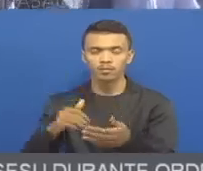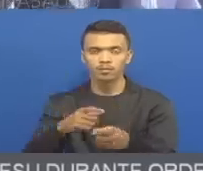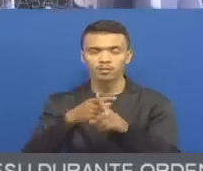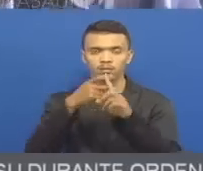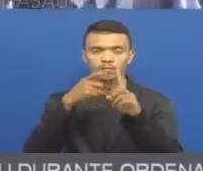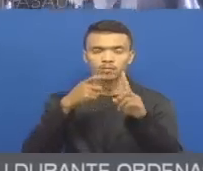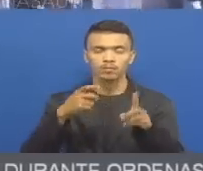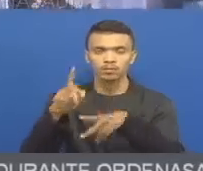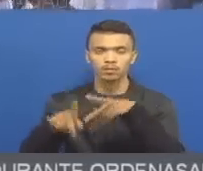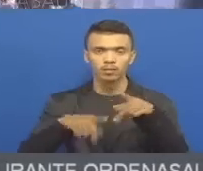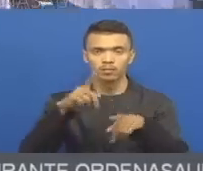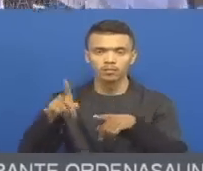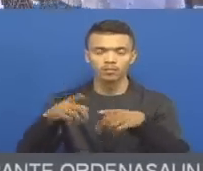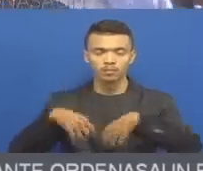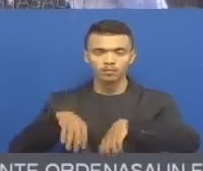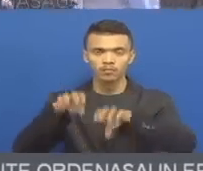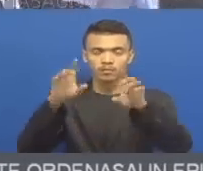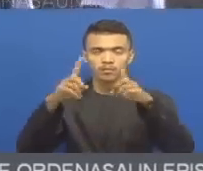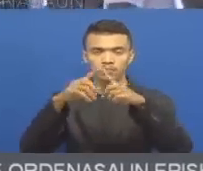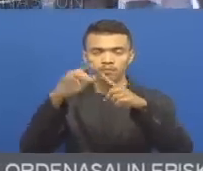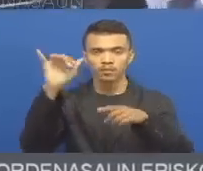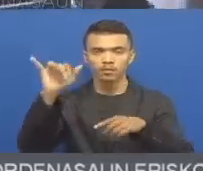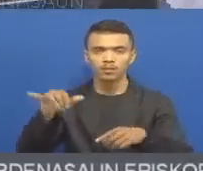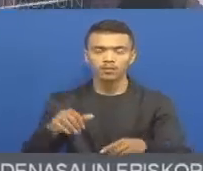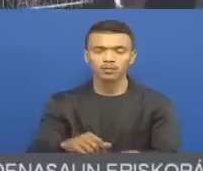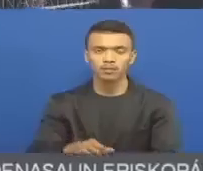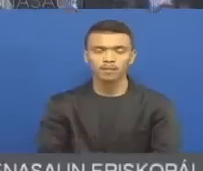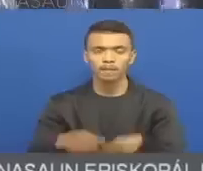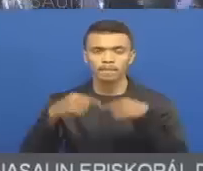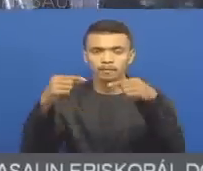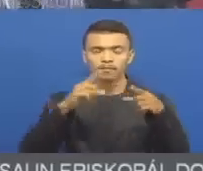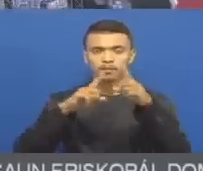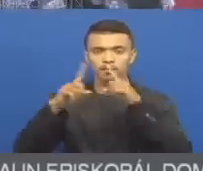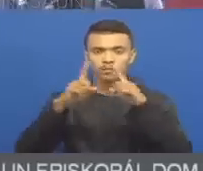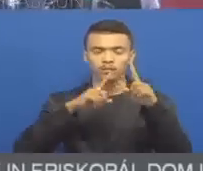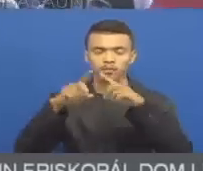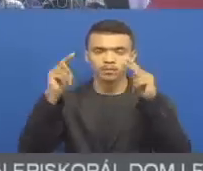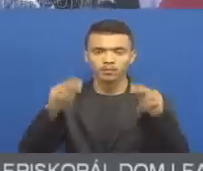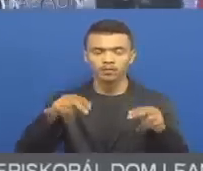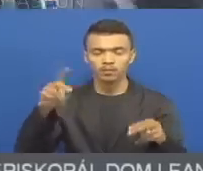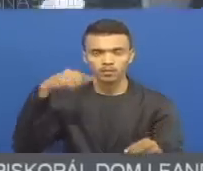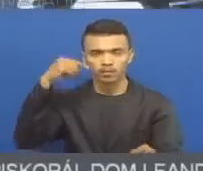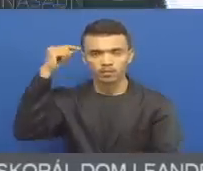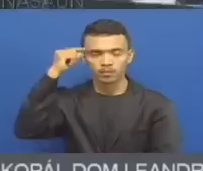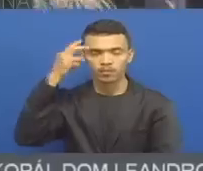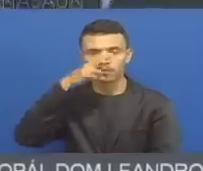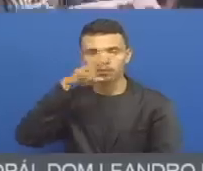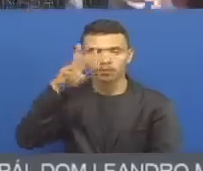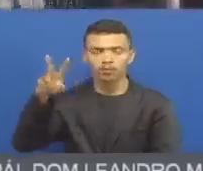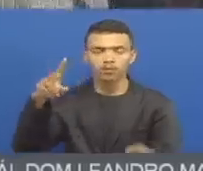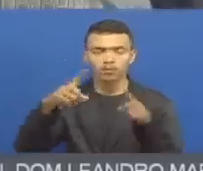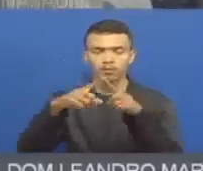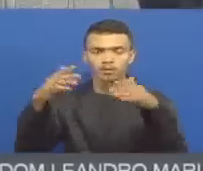husi eman ne bema kafan basira. I oin sir mo sfoni nia komentario katak precisa governo atu controla máximo ba iha